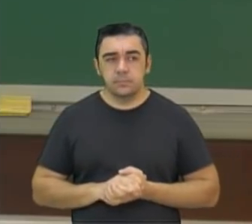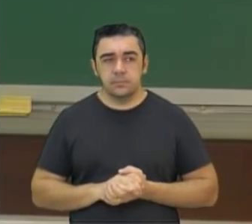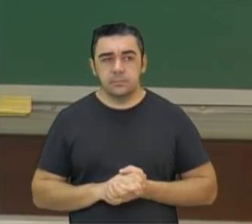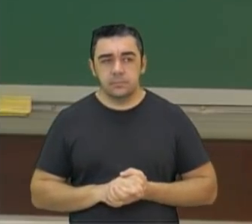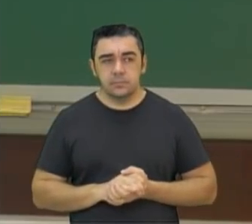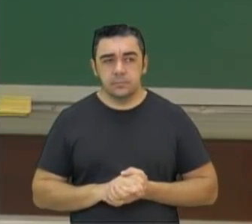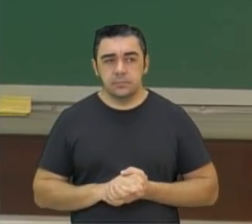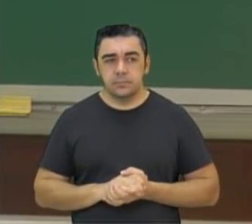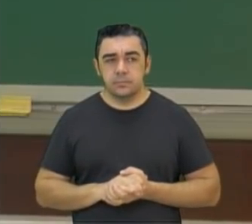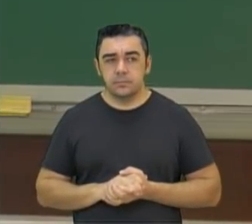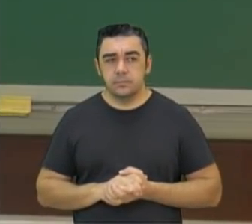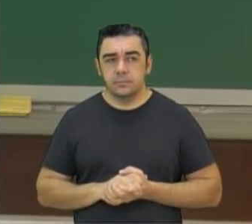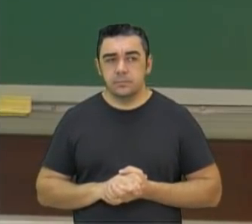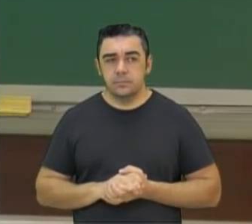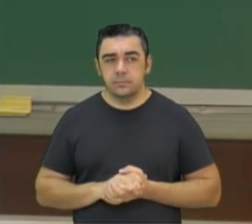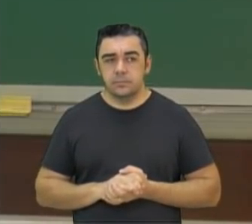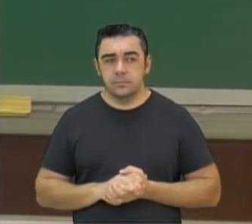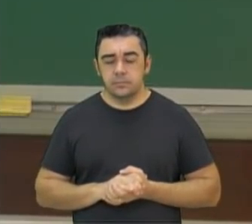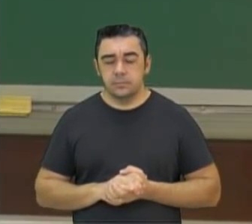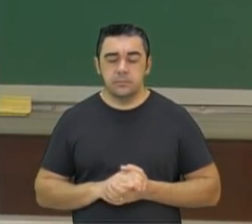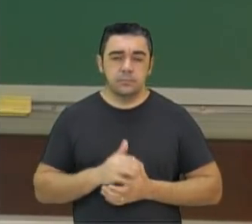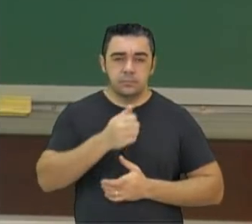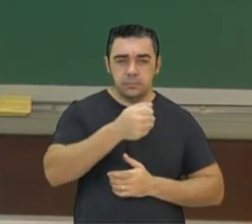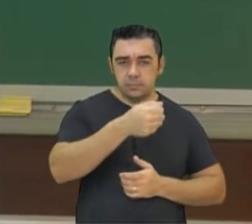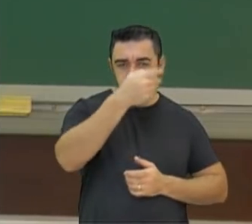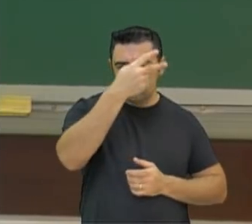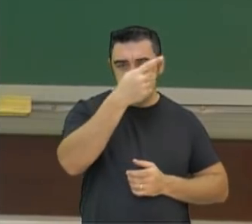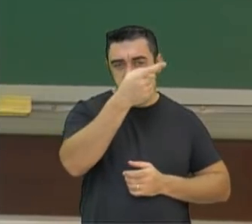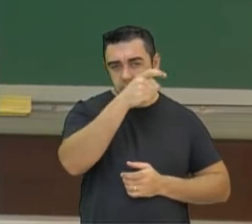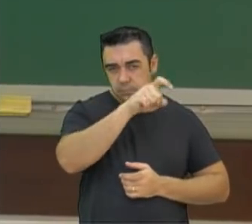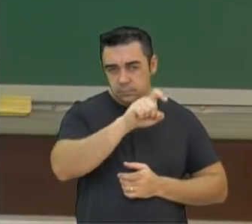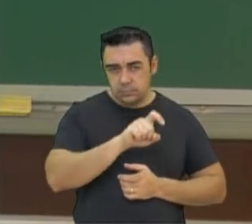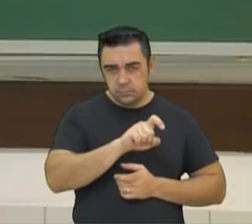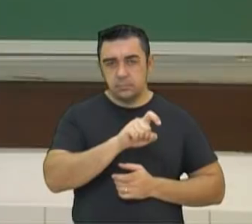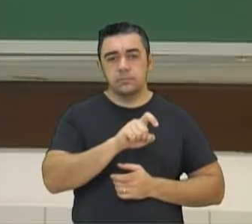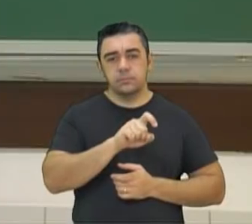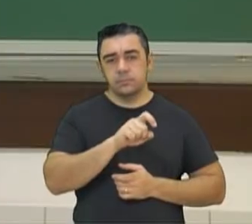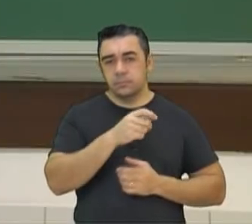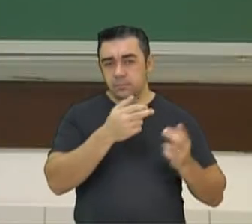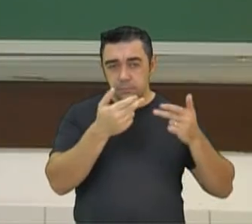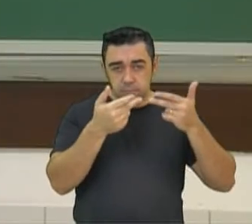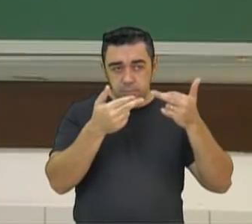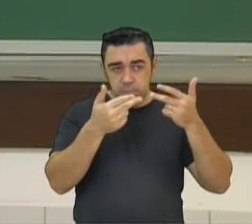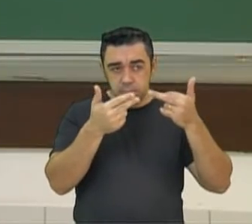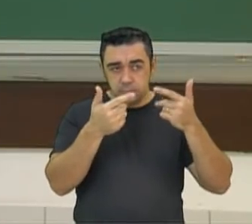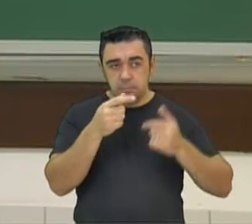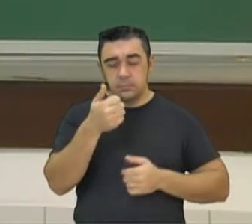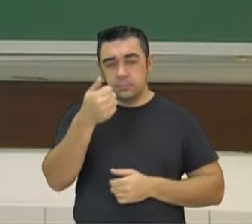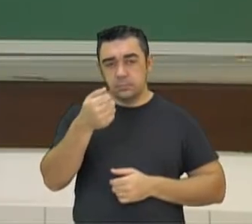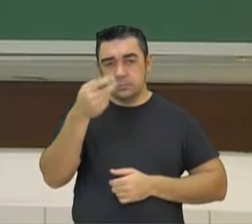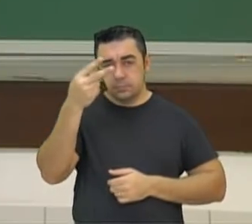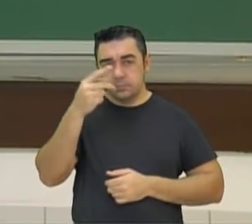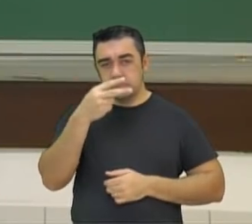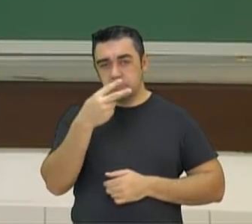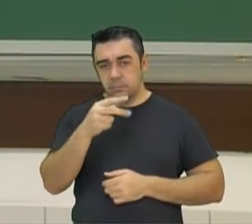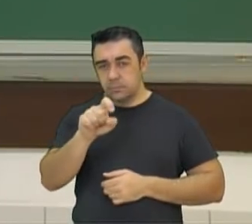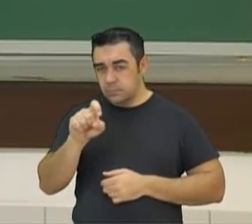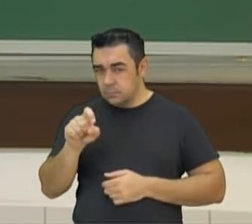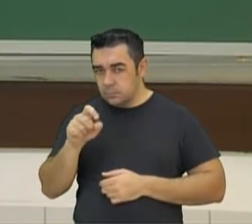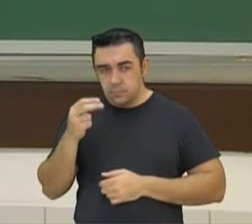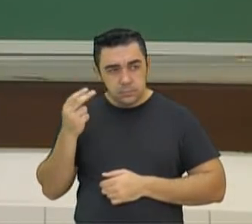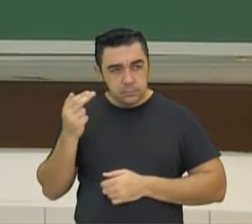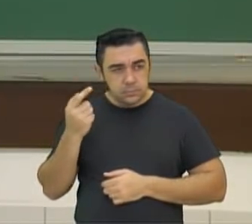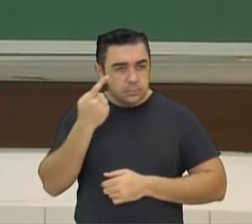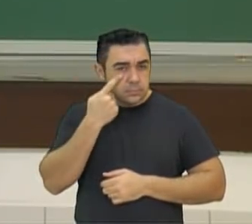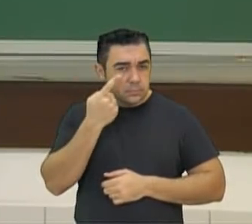o binômio de 12 sobre x igual a binômio de 12 sobre 2x.